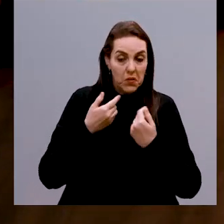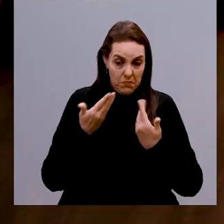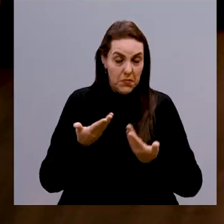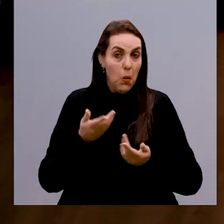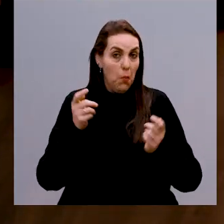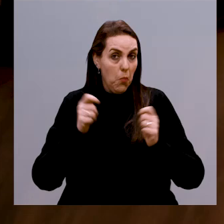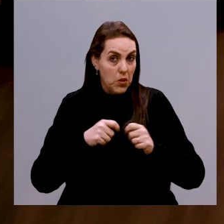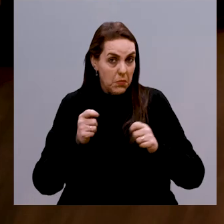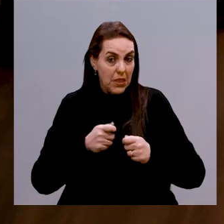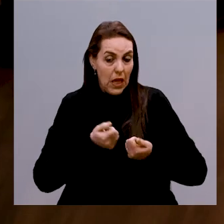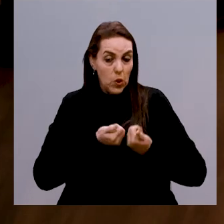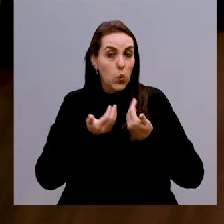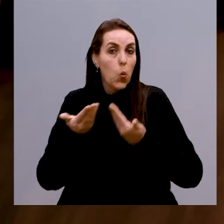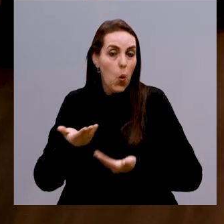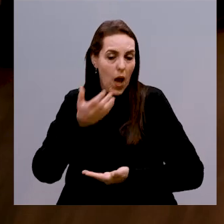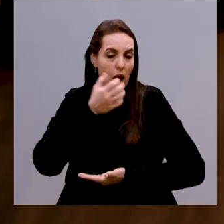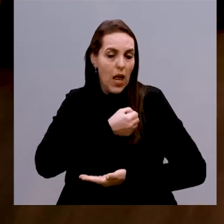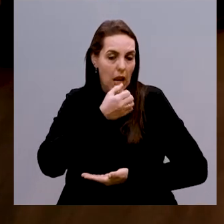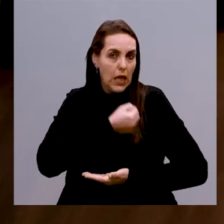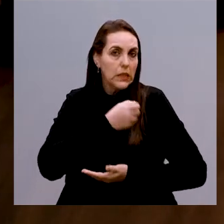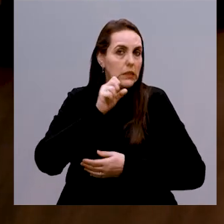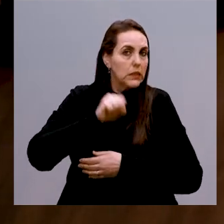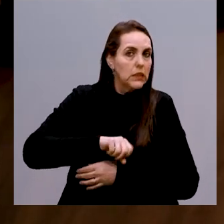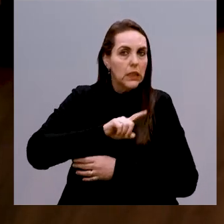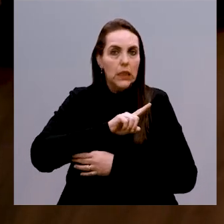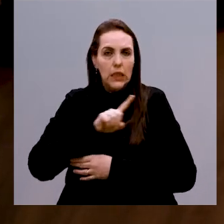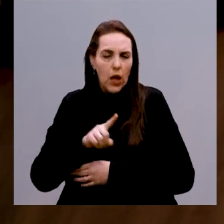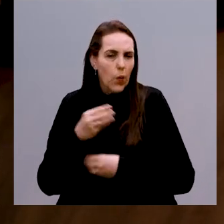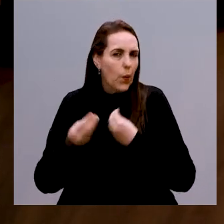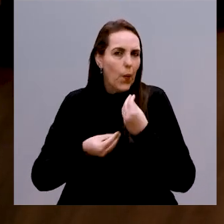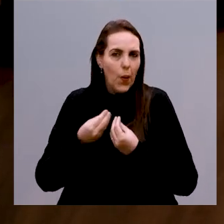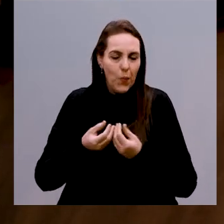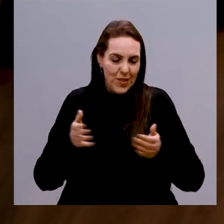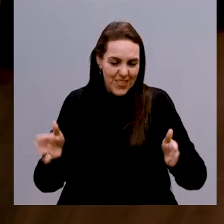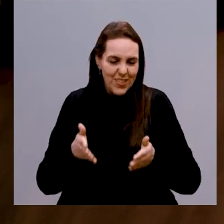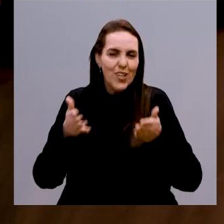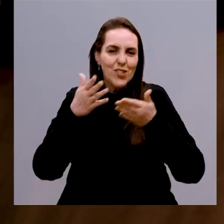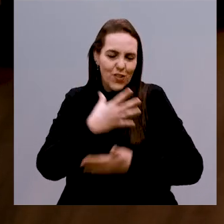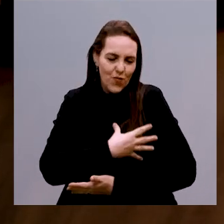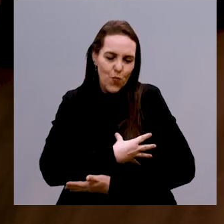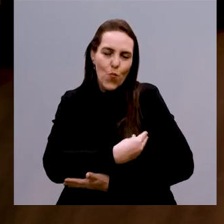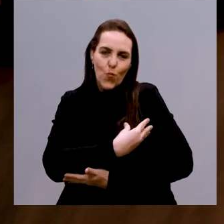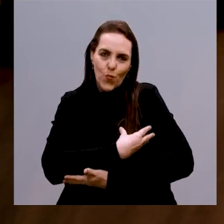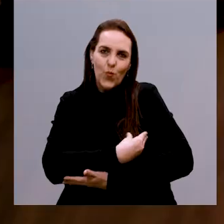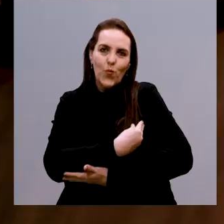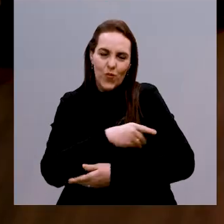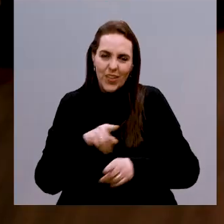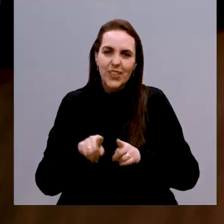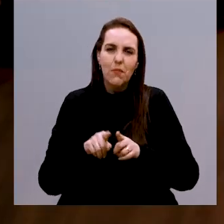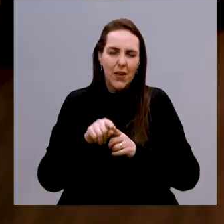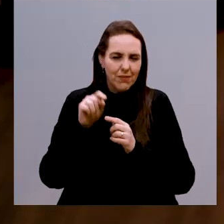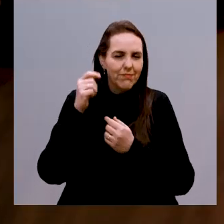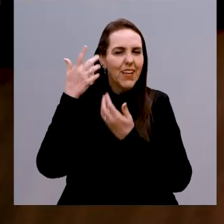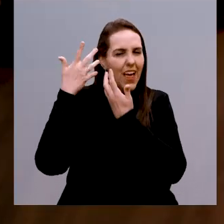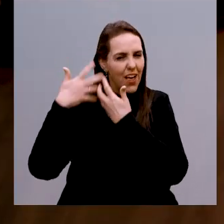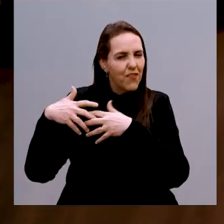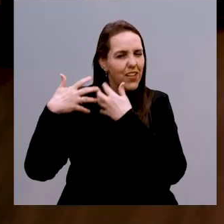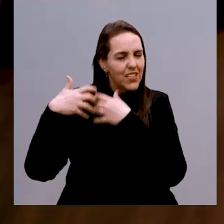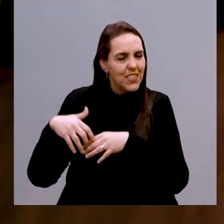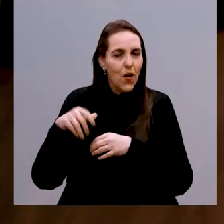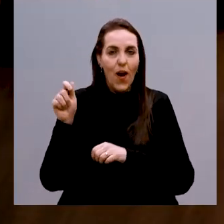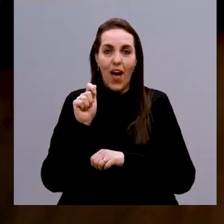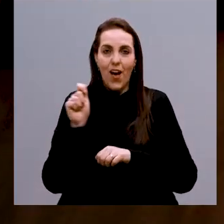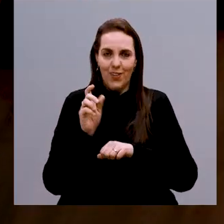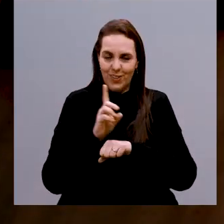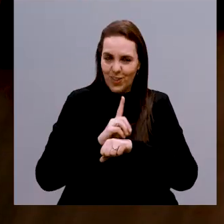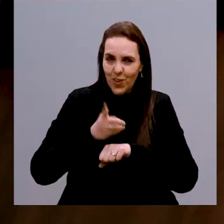doar ou não, sobre as mães, incentivo ao aleitamento materno. Só uma mensagem final, assim, de incentivo, de reflexão do